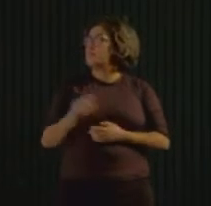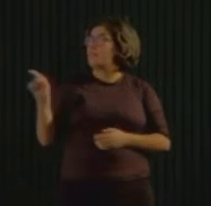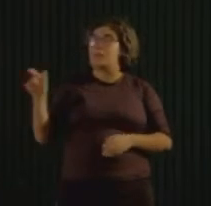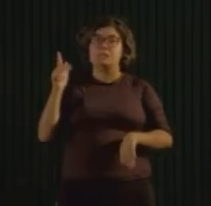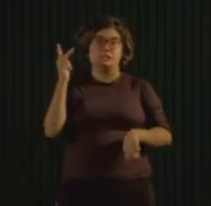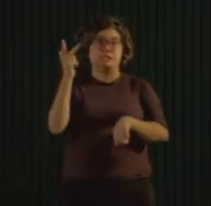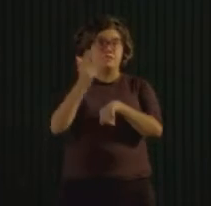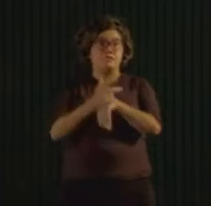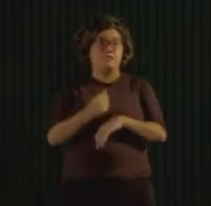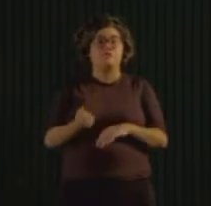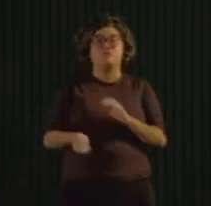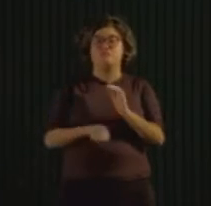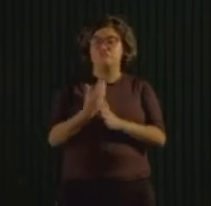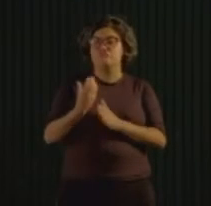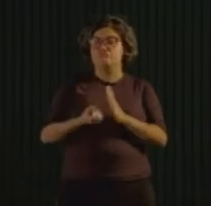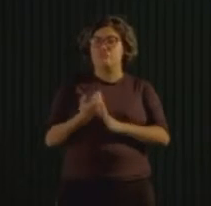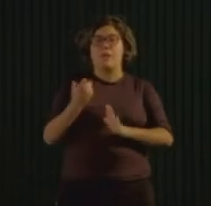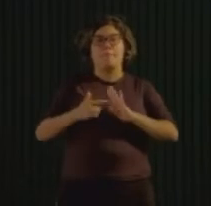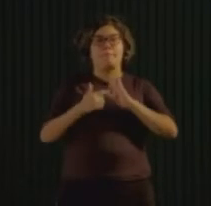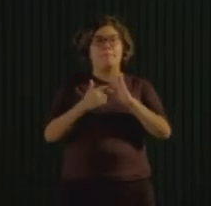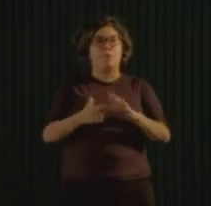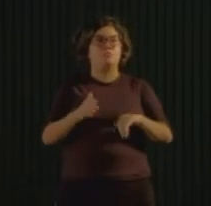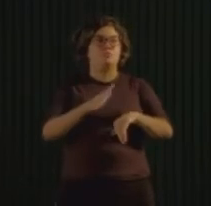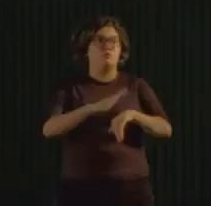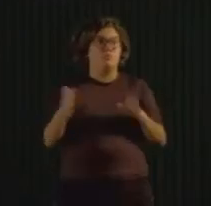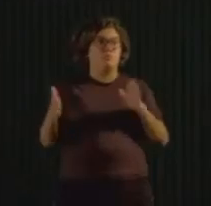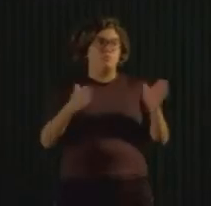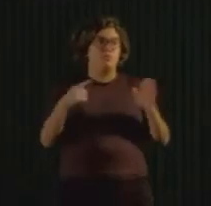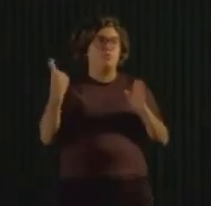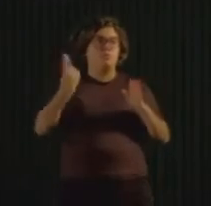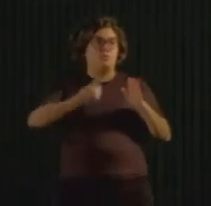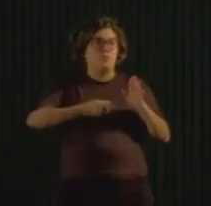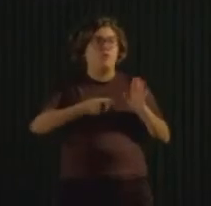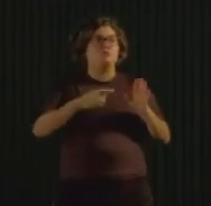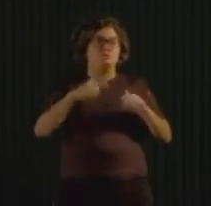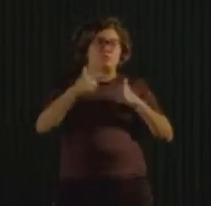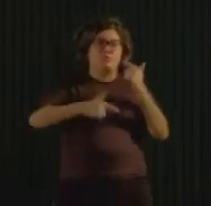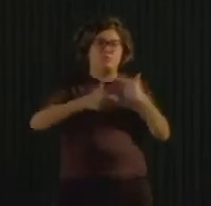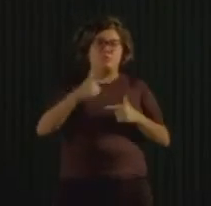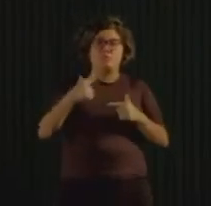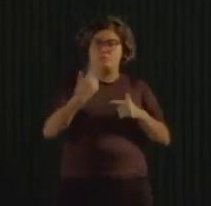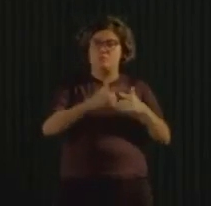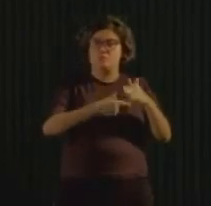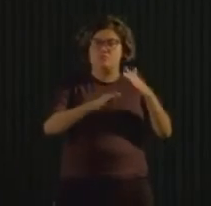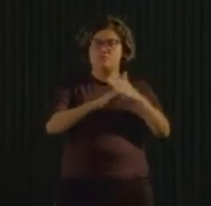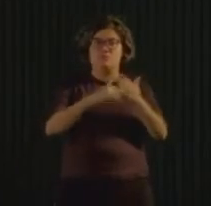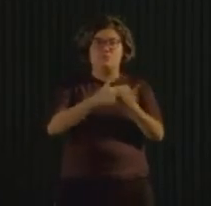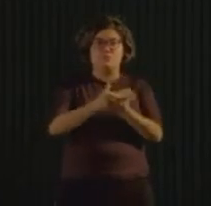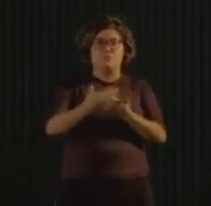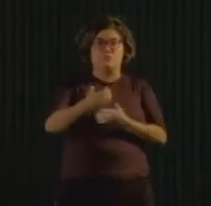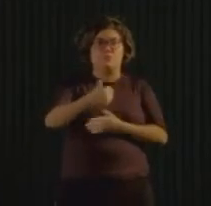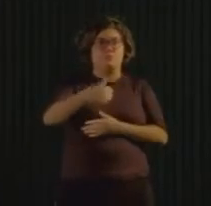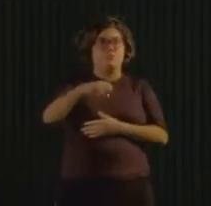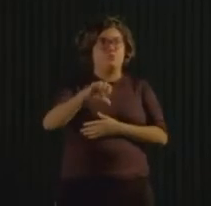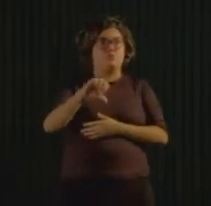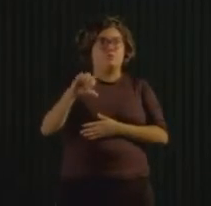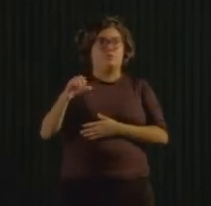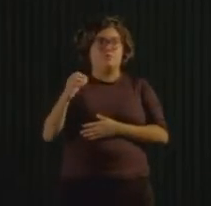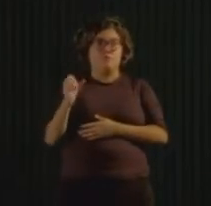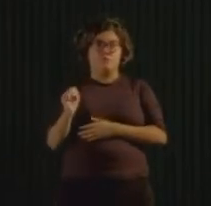Bom, esse vídeo de introdução, ele traz o momento do Instituto Ecosurf. É um processo que se iniciou no ano